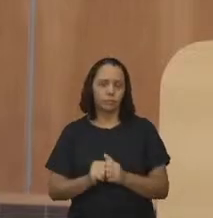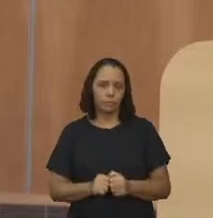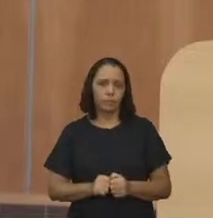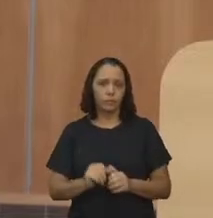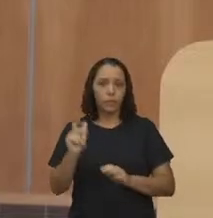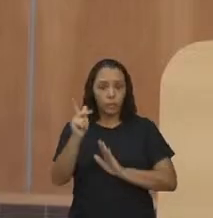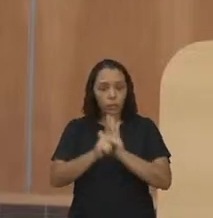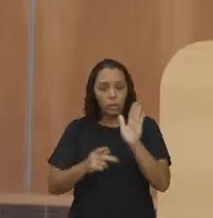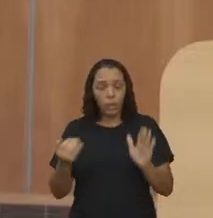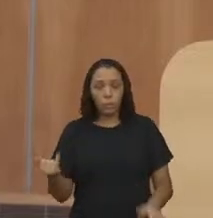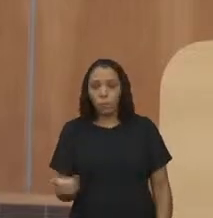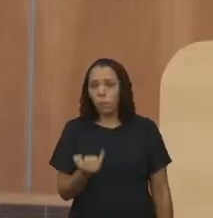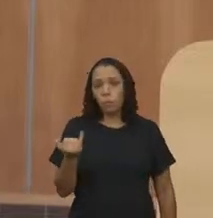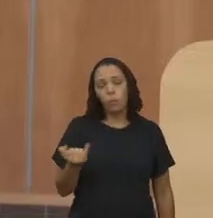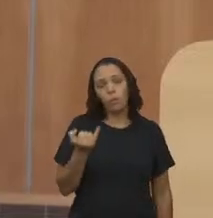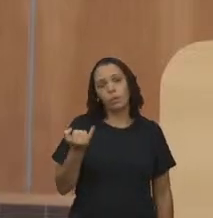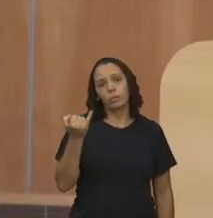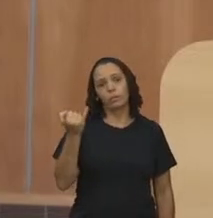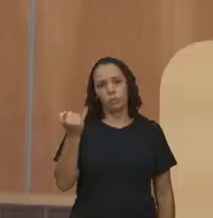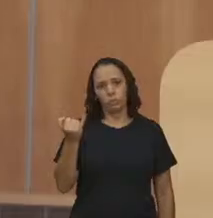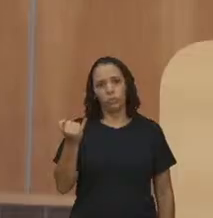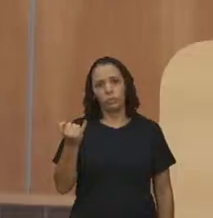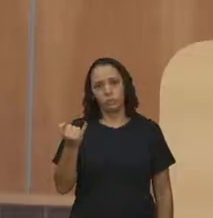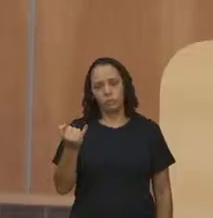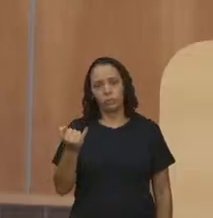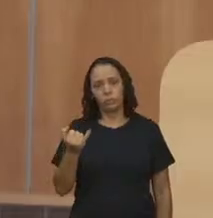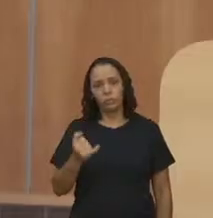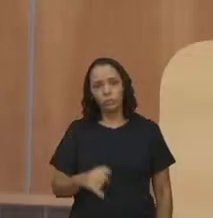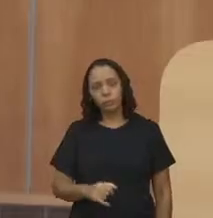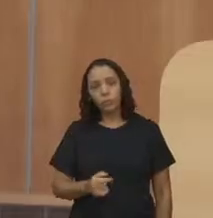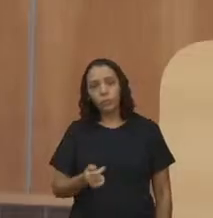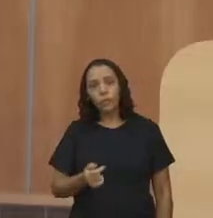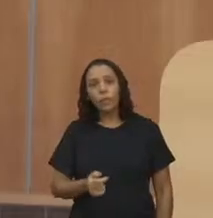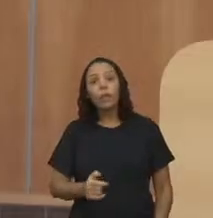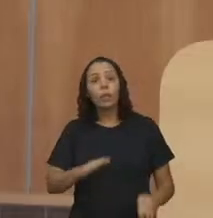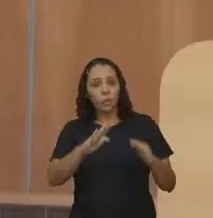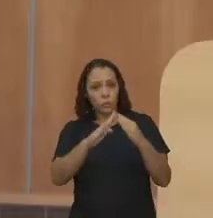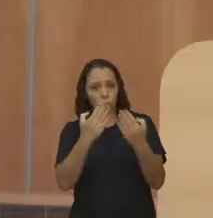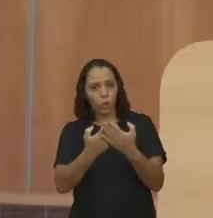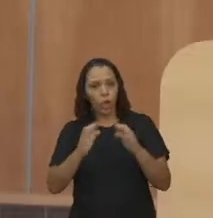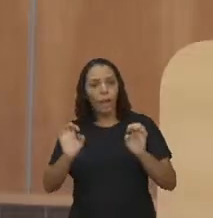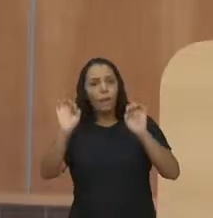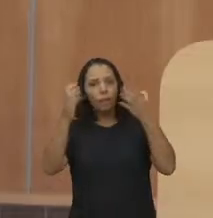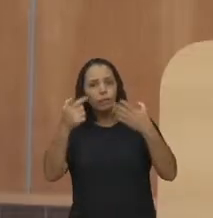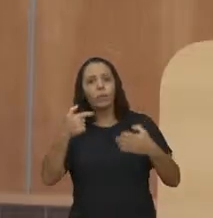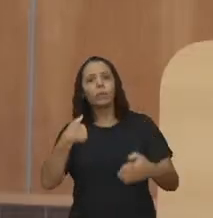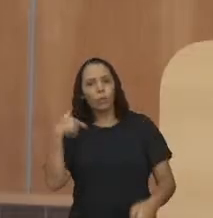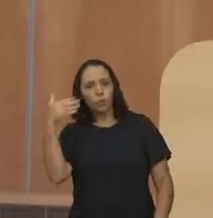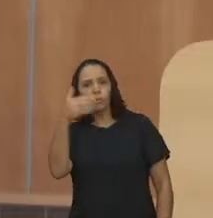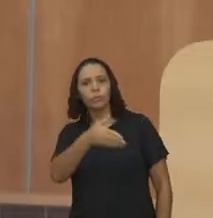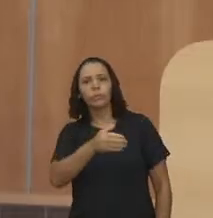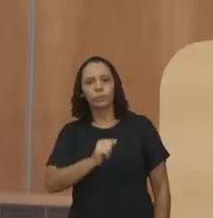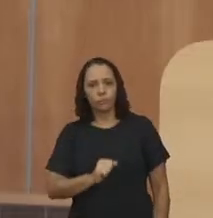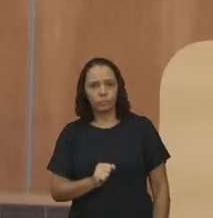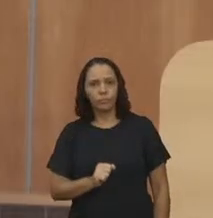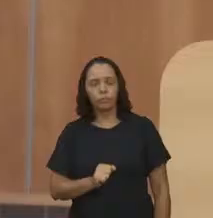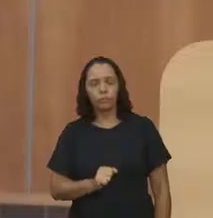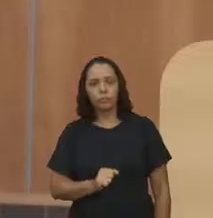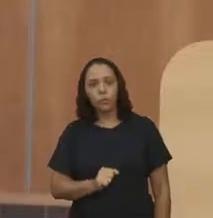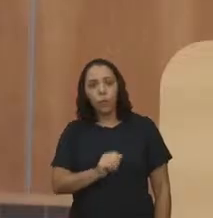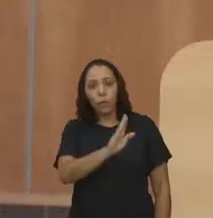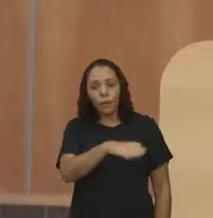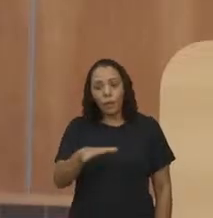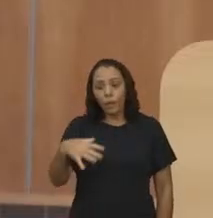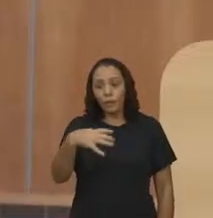Kathleen, ao Sidney, pude participar também de alguns eventos nas escolas, porque a criança se sente valorizada, leva